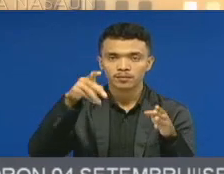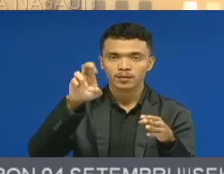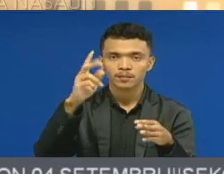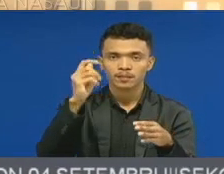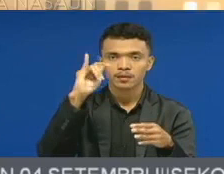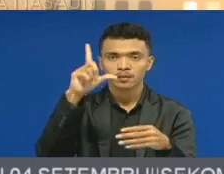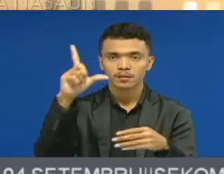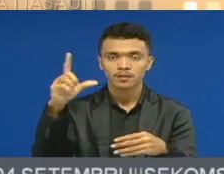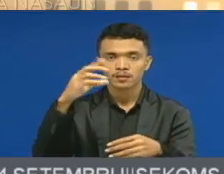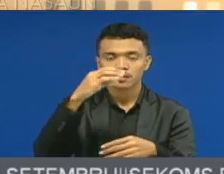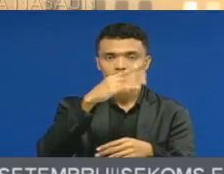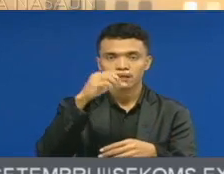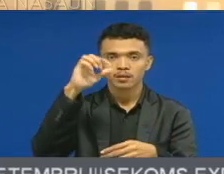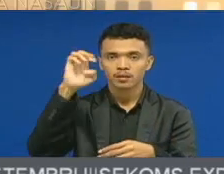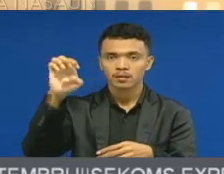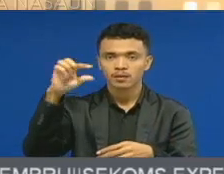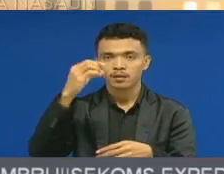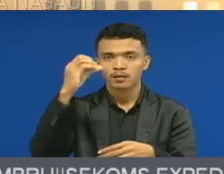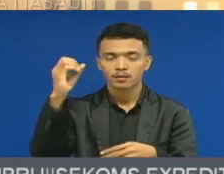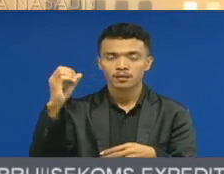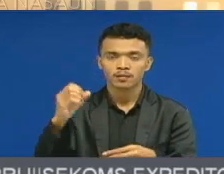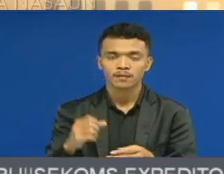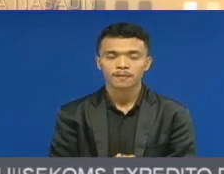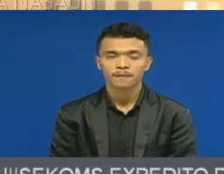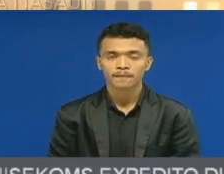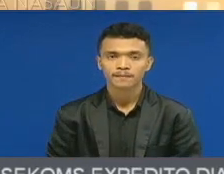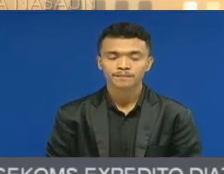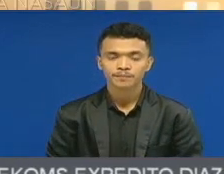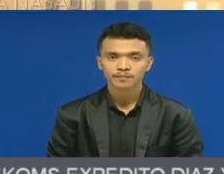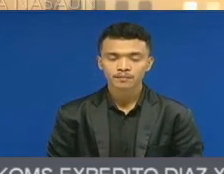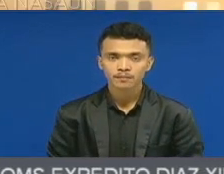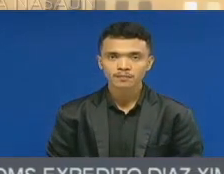ego Lemos, ia segmento 7 minutos edição de hoje.